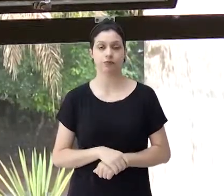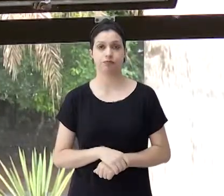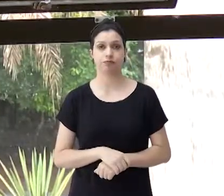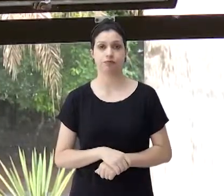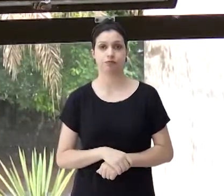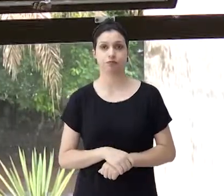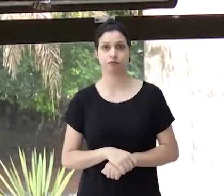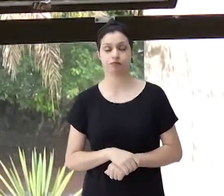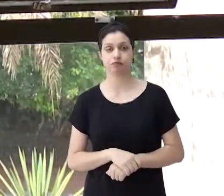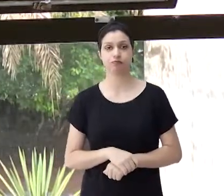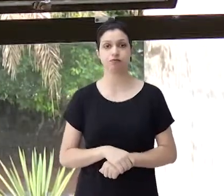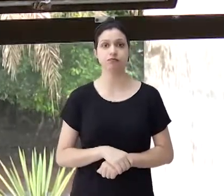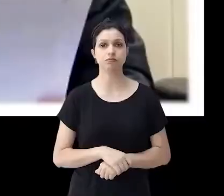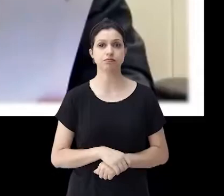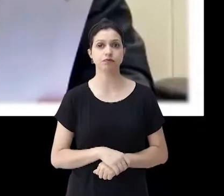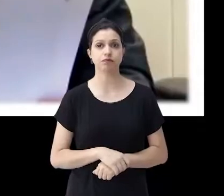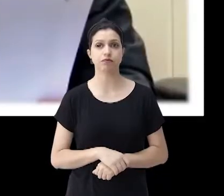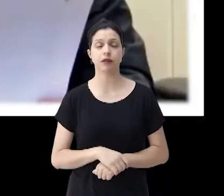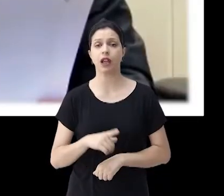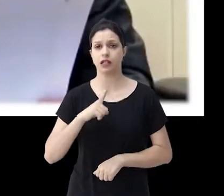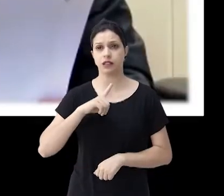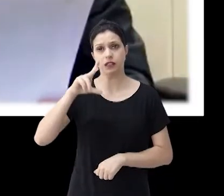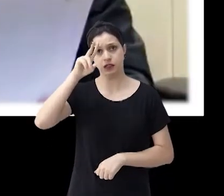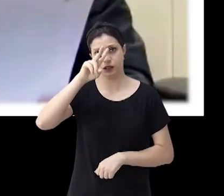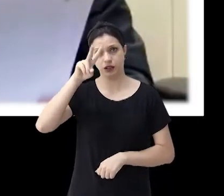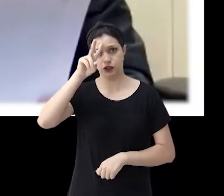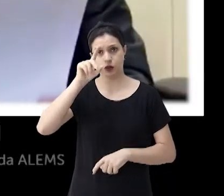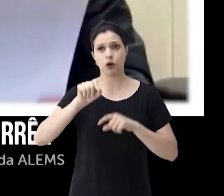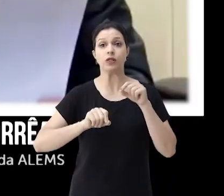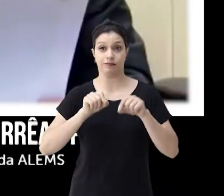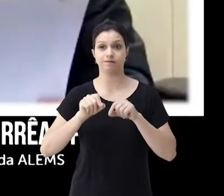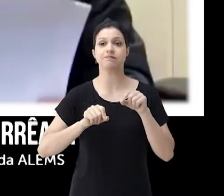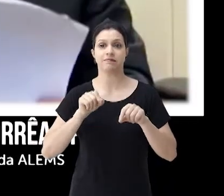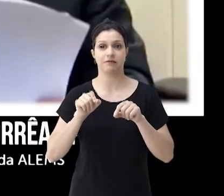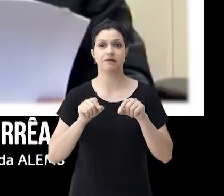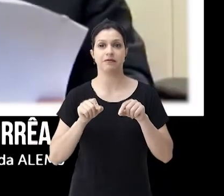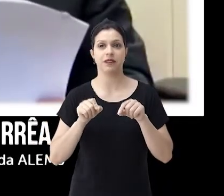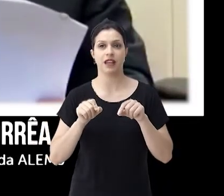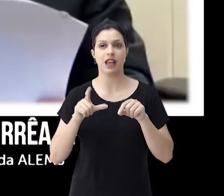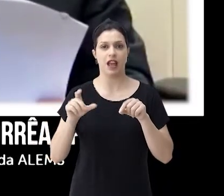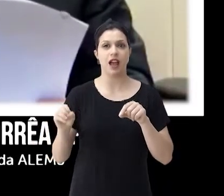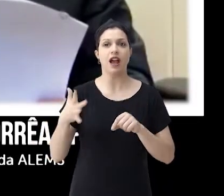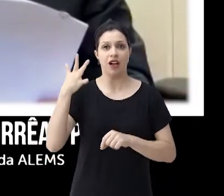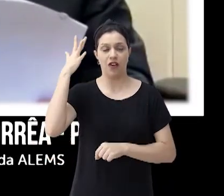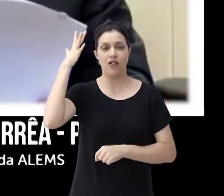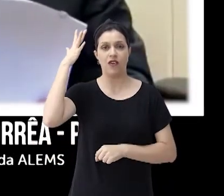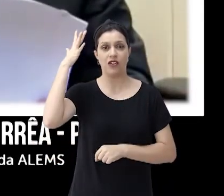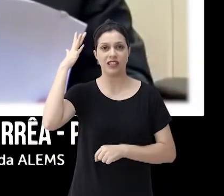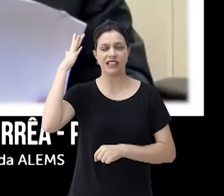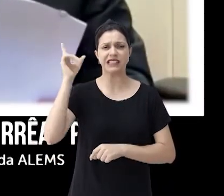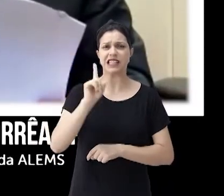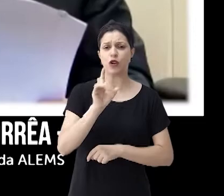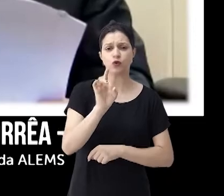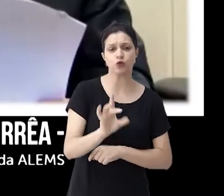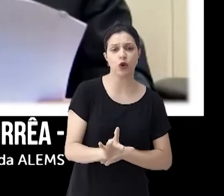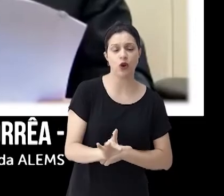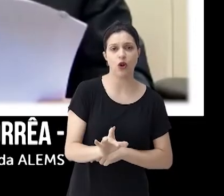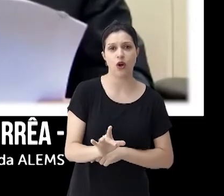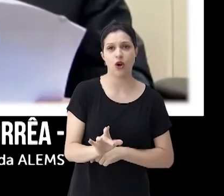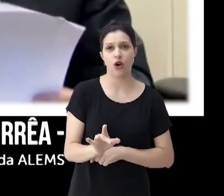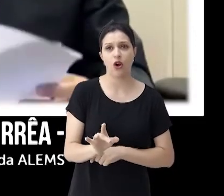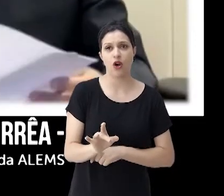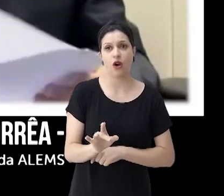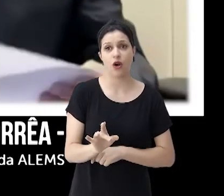pandemia do novo coronavírus. A partir de 1º de janeiro, as senhoras e senhores governarão para todos os seus